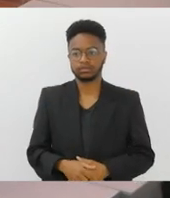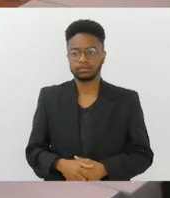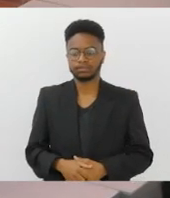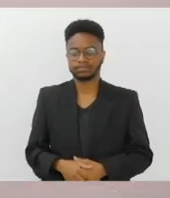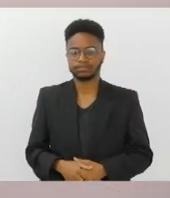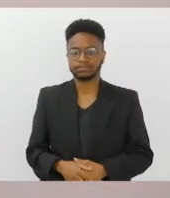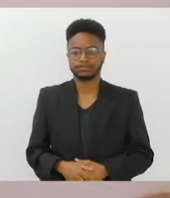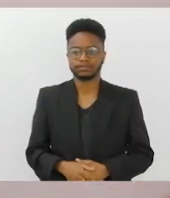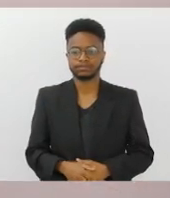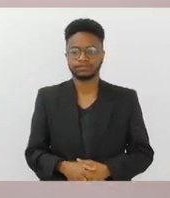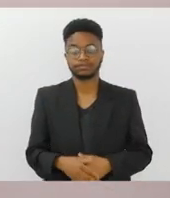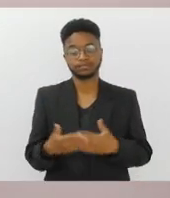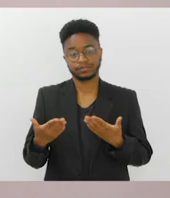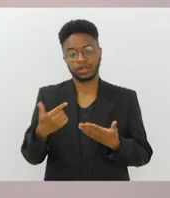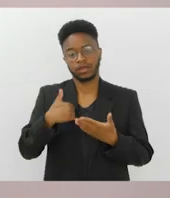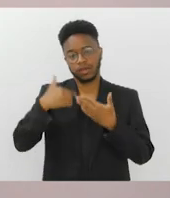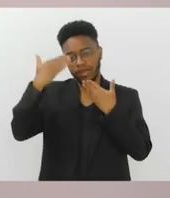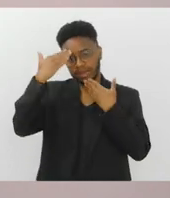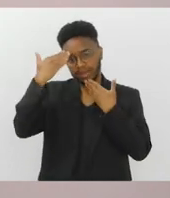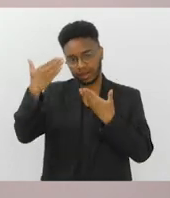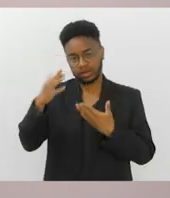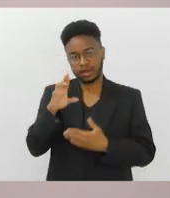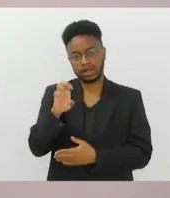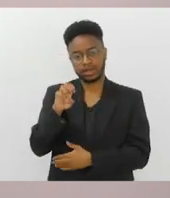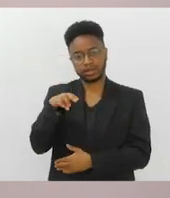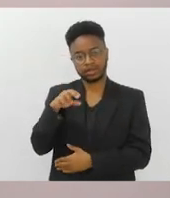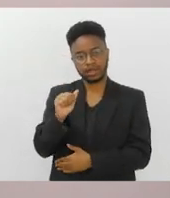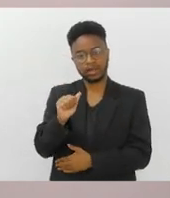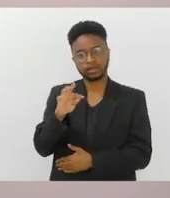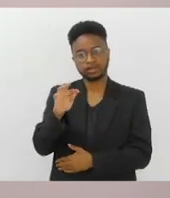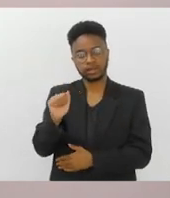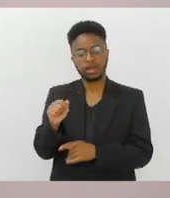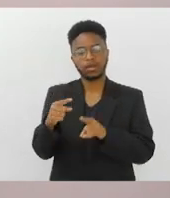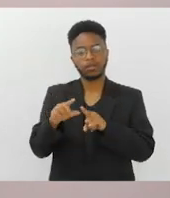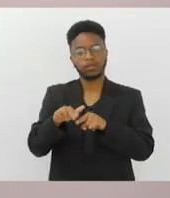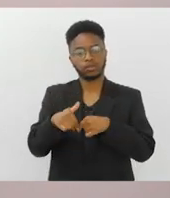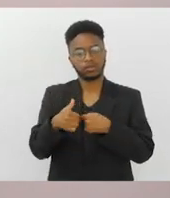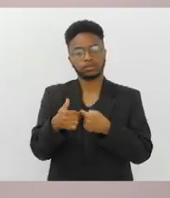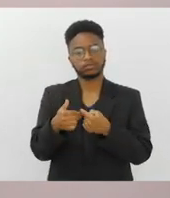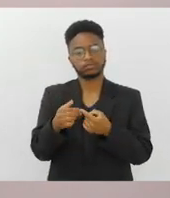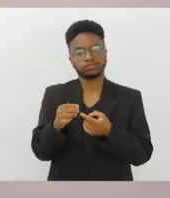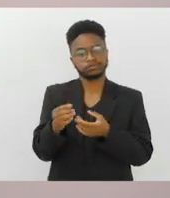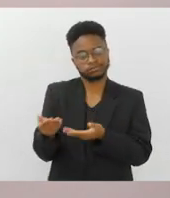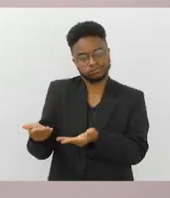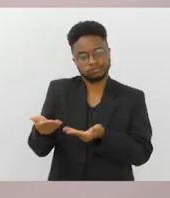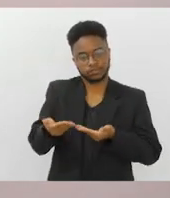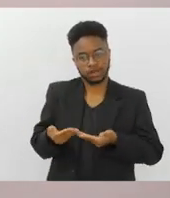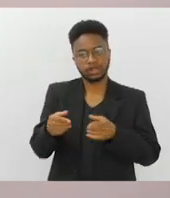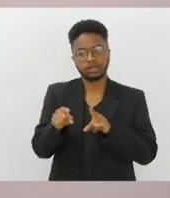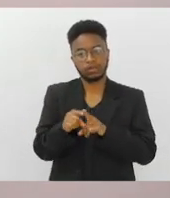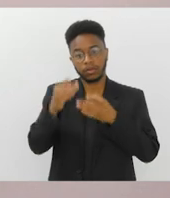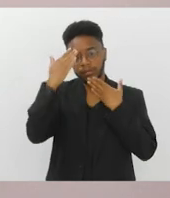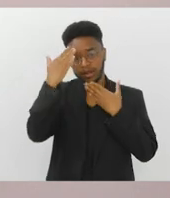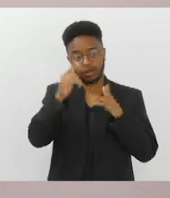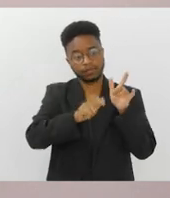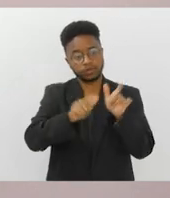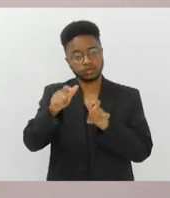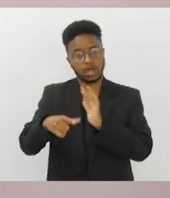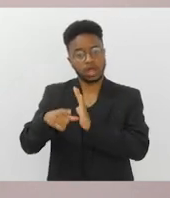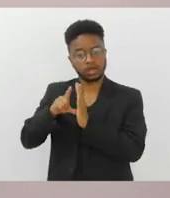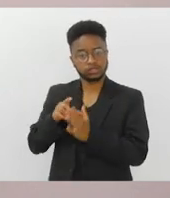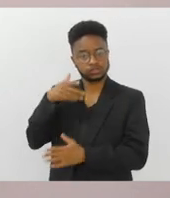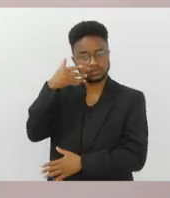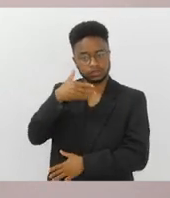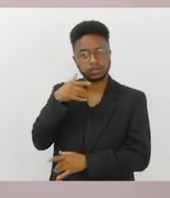Imagina. Muito obrigada, Renata, pelo espaço. Muito obrigada a todas as pessoas que falaram antes de mim. Com certeza, informações muito importantes para a